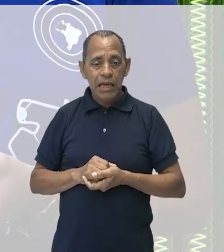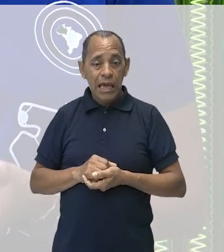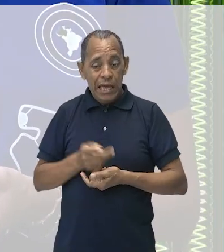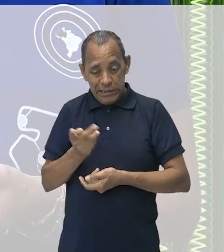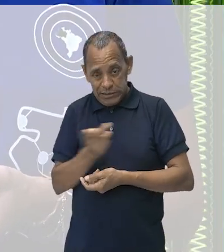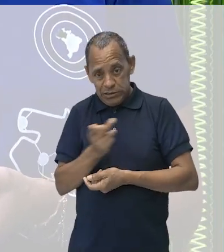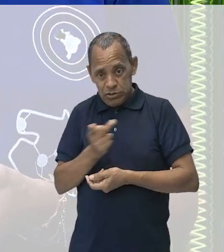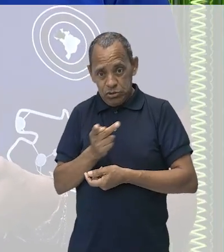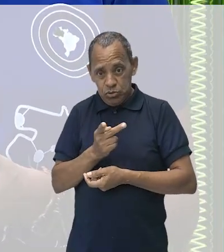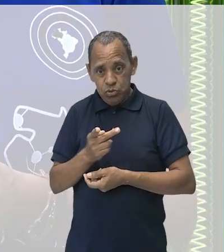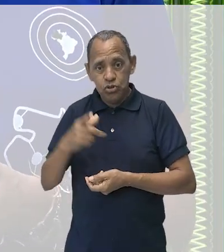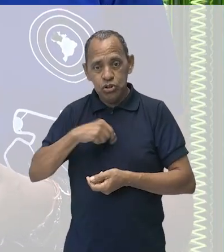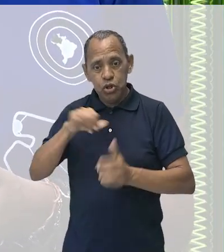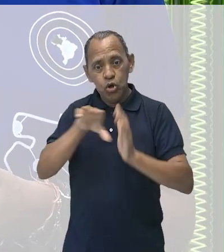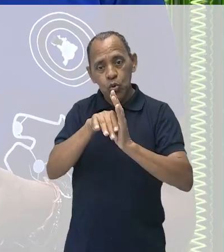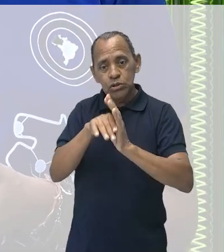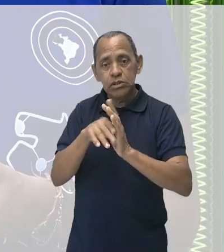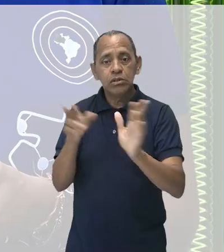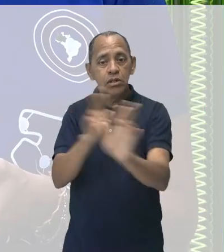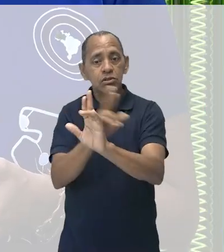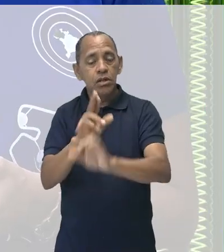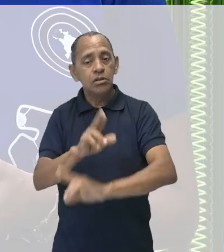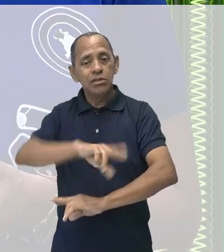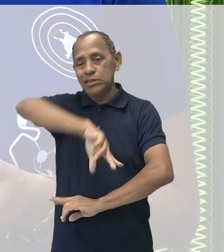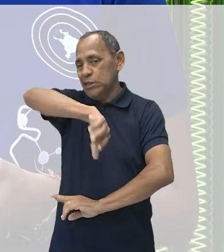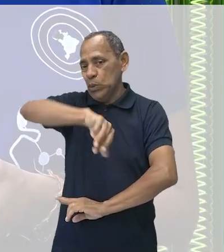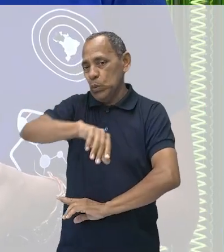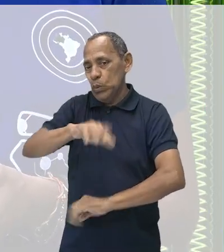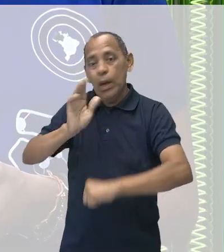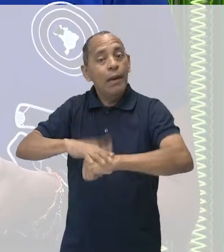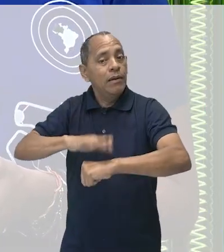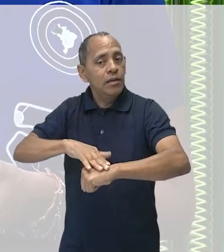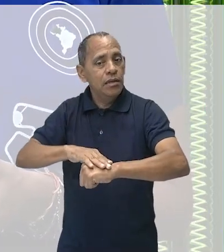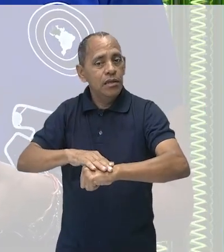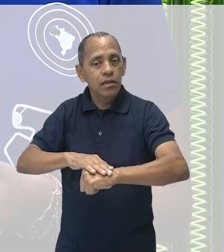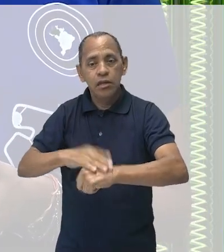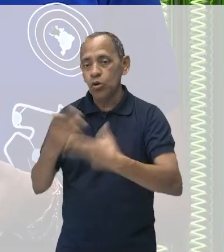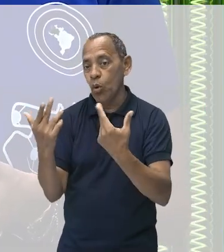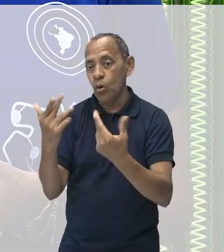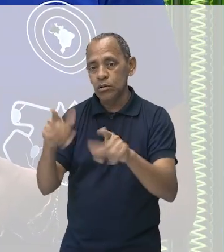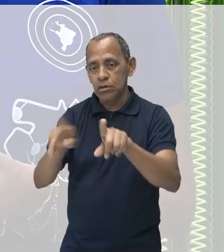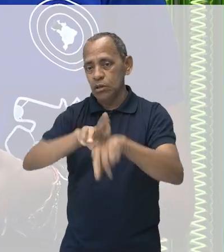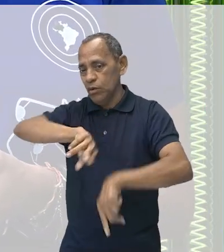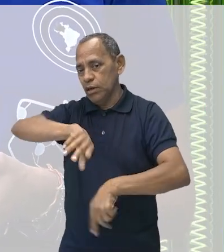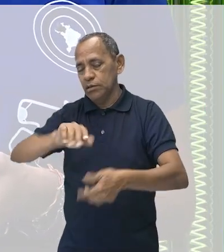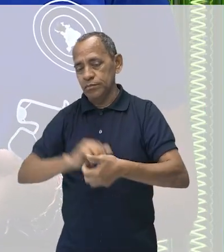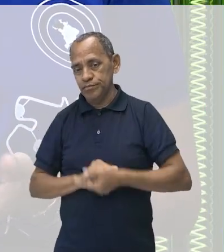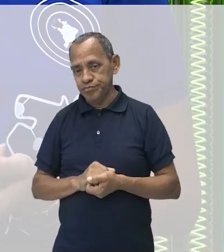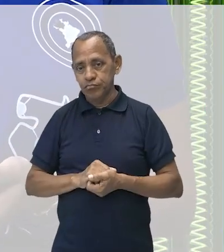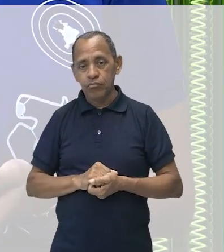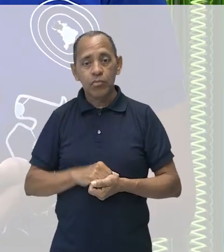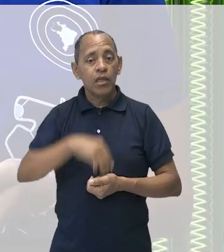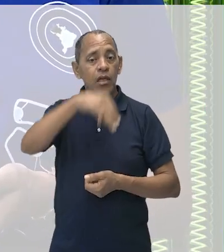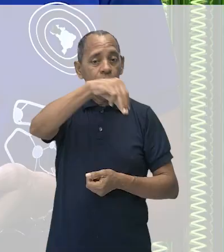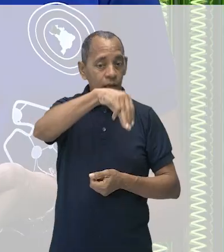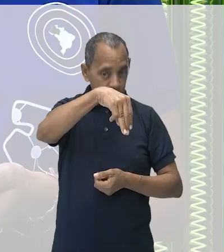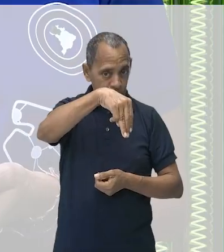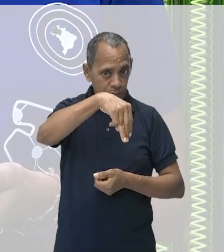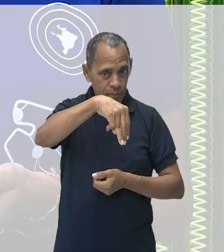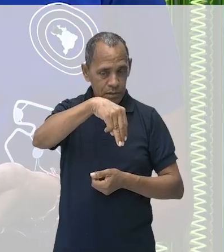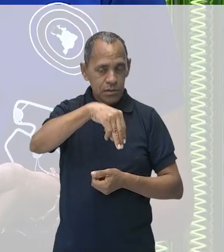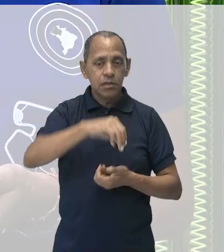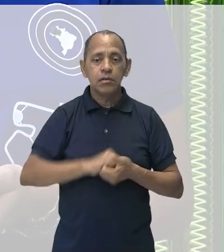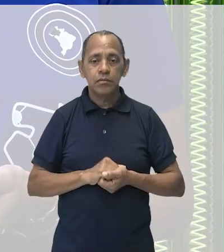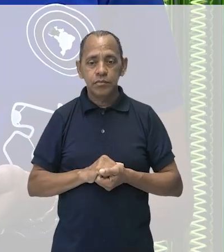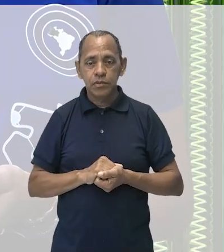molecular sejam conceitos relacionados, elas não são a mesma coisa. A massa molecular é a soma das massas atômicas